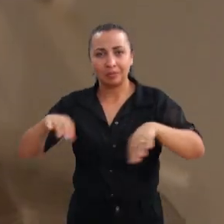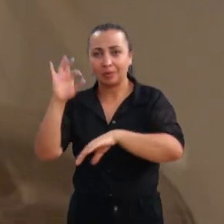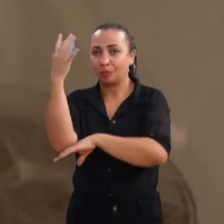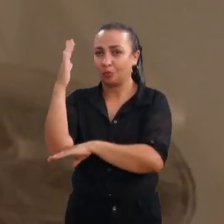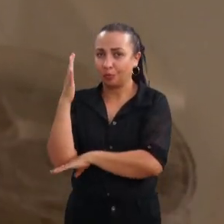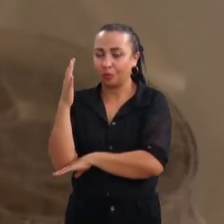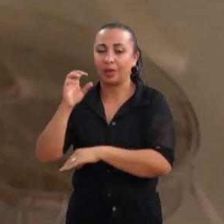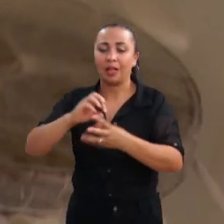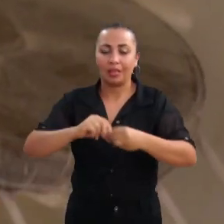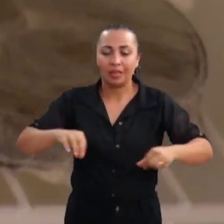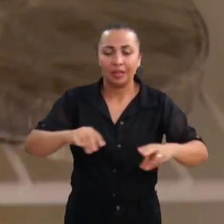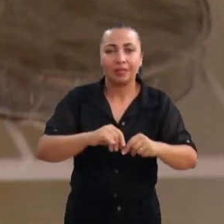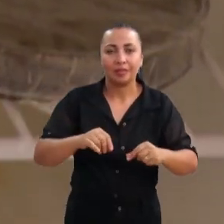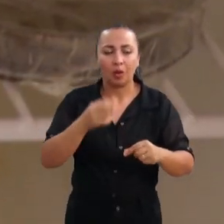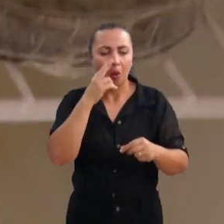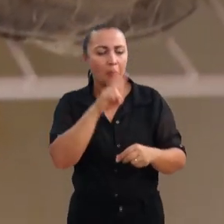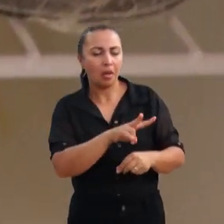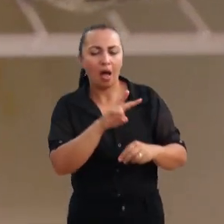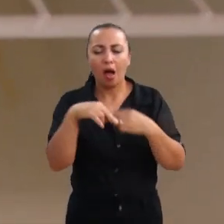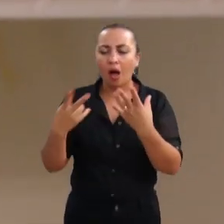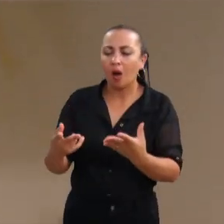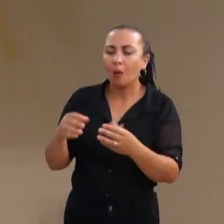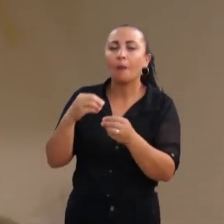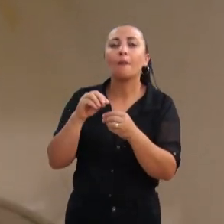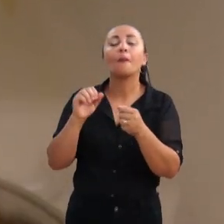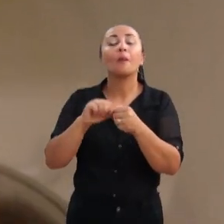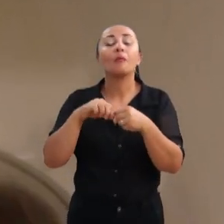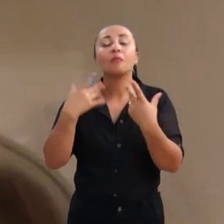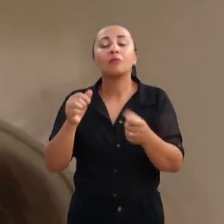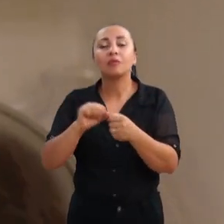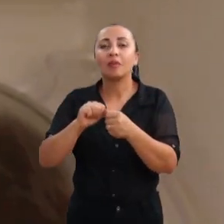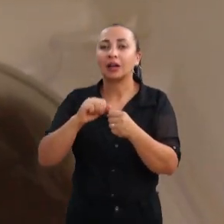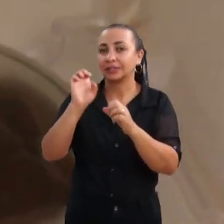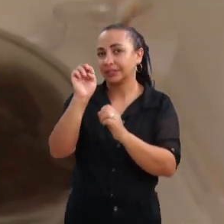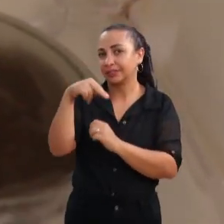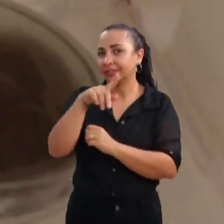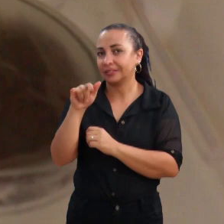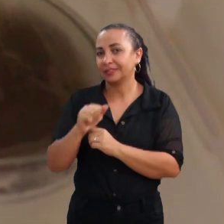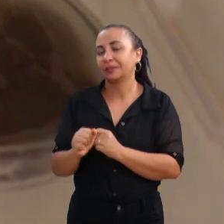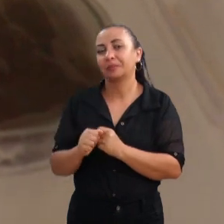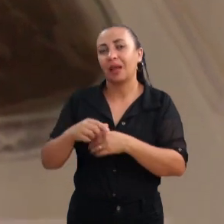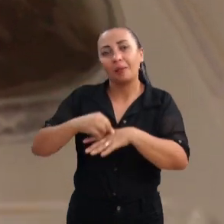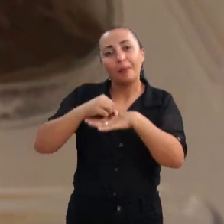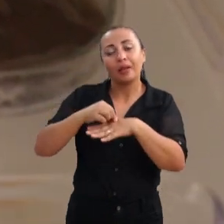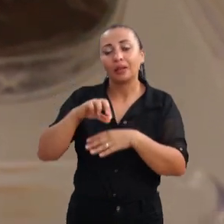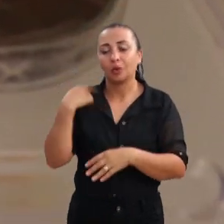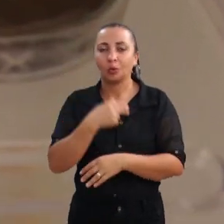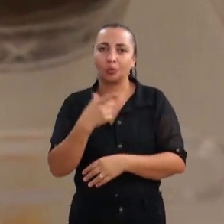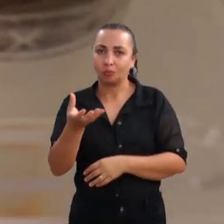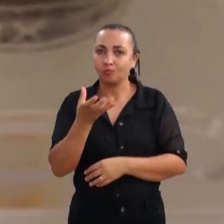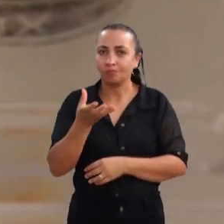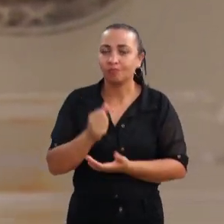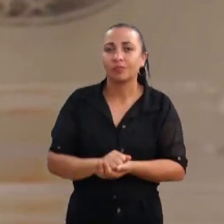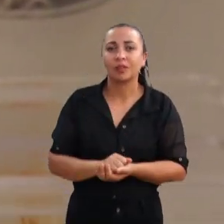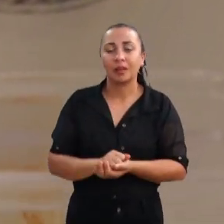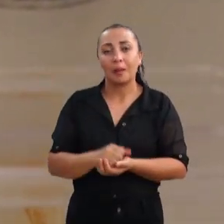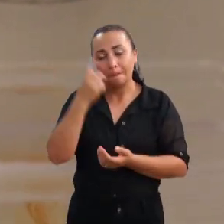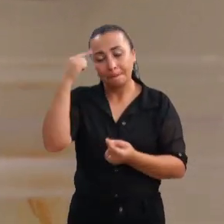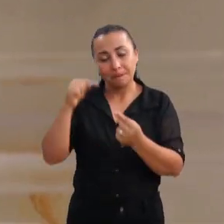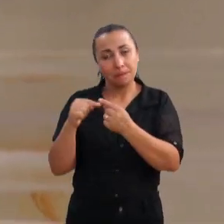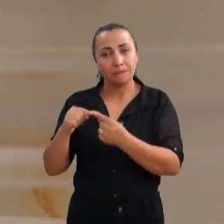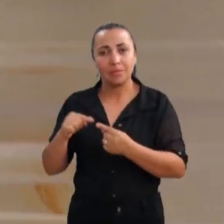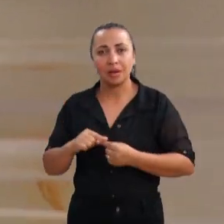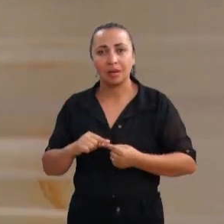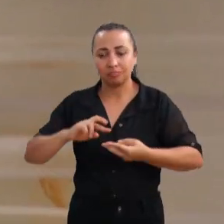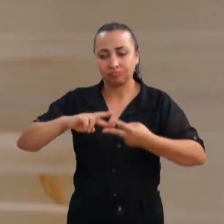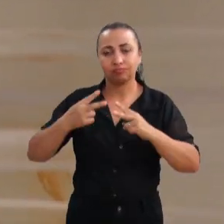Então a gente observa desses fungos quais produzem aquelas enzimas, aquelas proteínas que a gente quer, que a gente tem interesse para